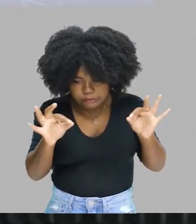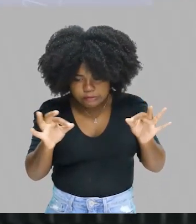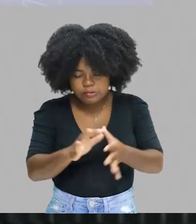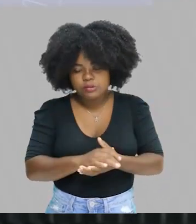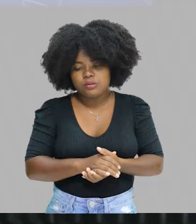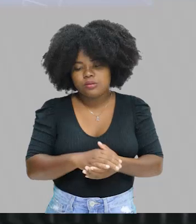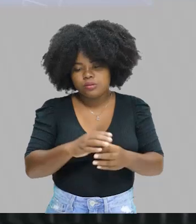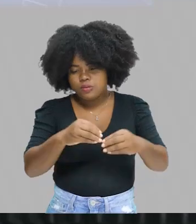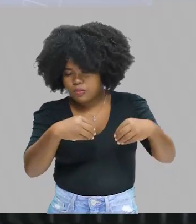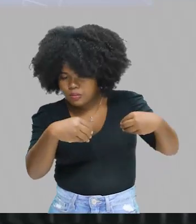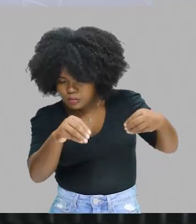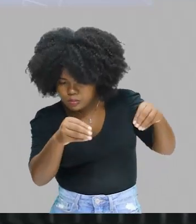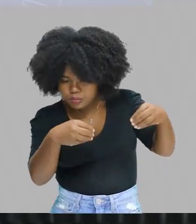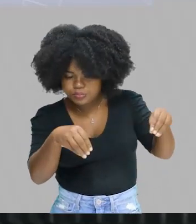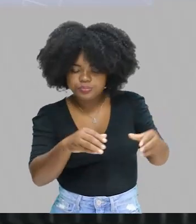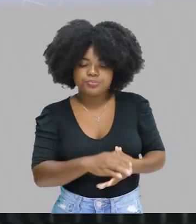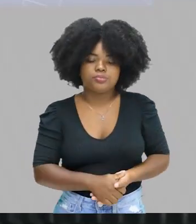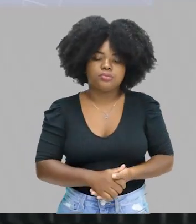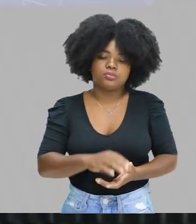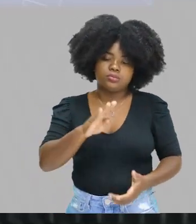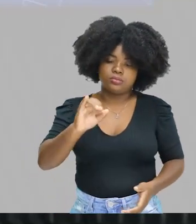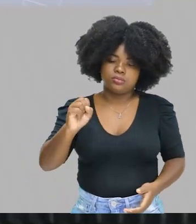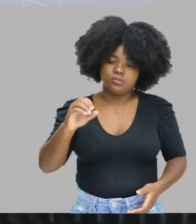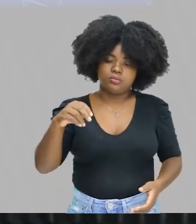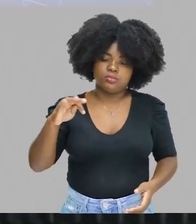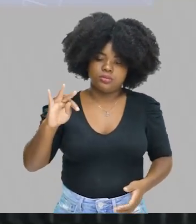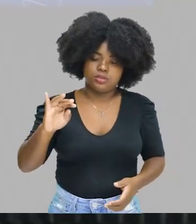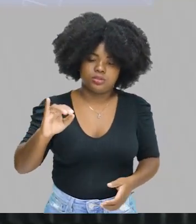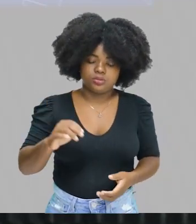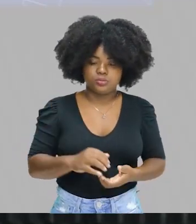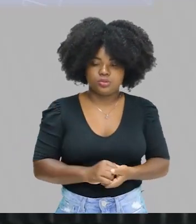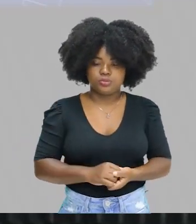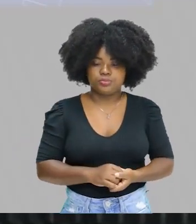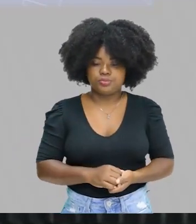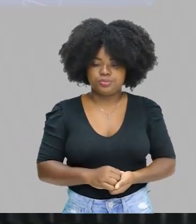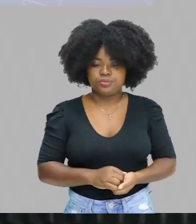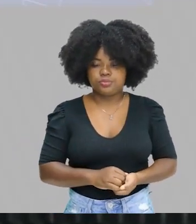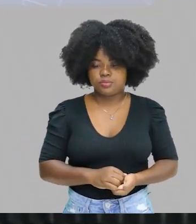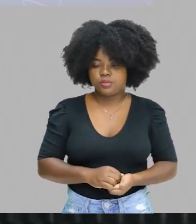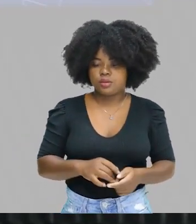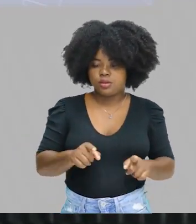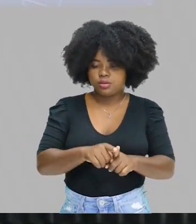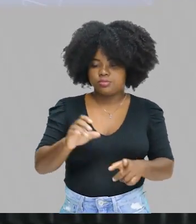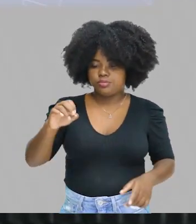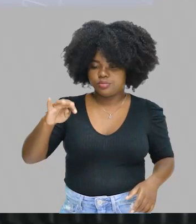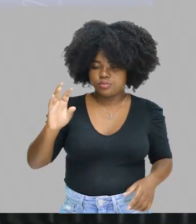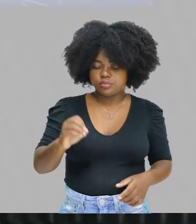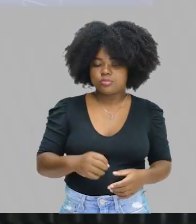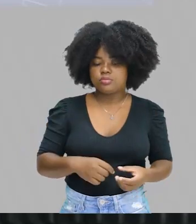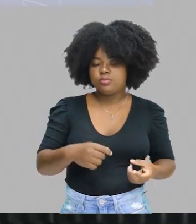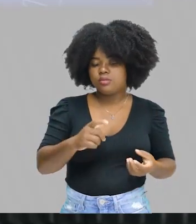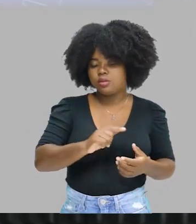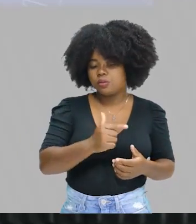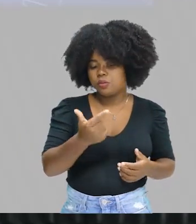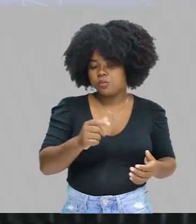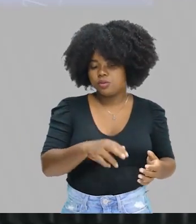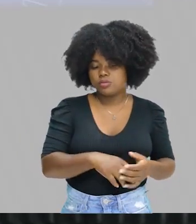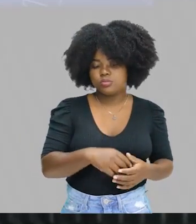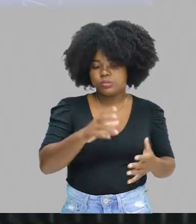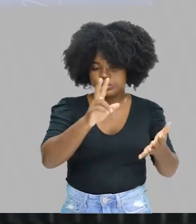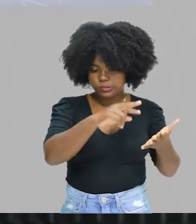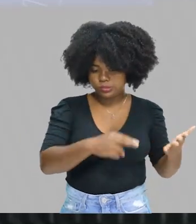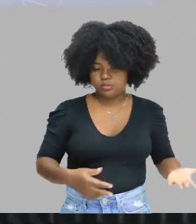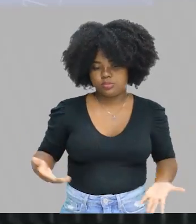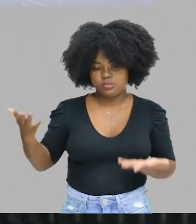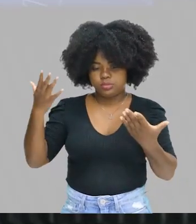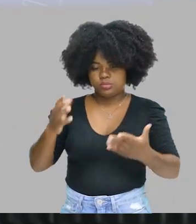uma massa de modelar específica. Biscuit, aquele com trigo e cola, cimento, plastilina, epóxi, aquela massinha que a